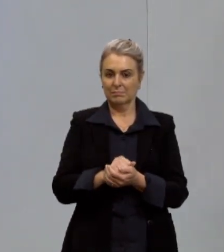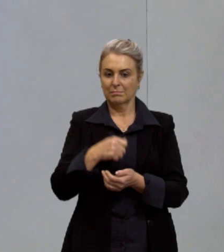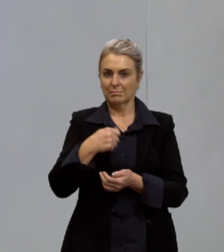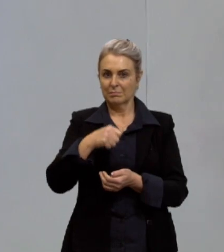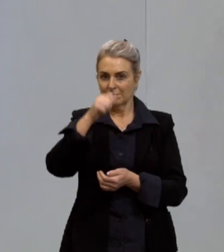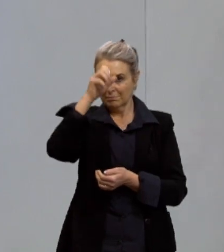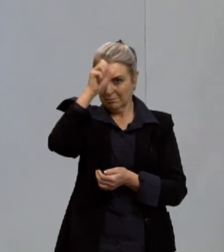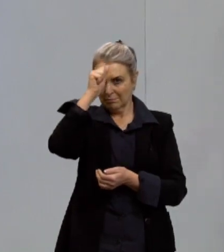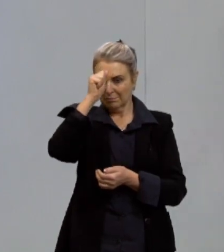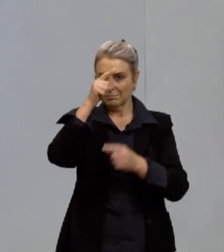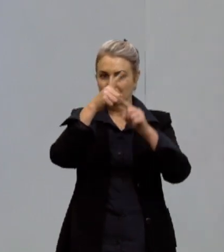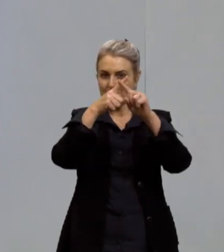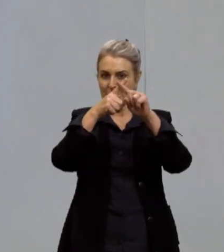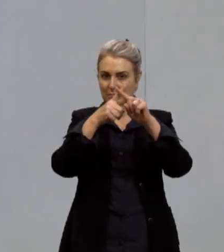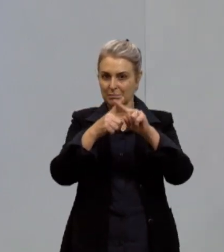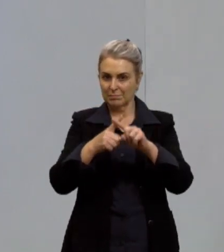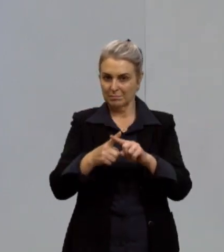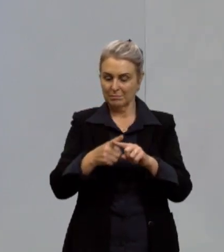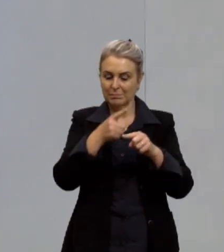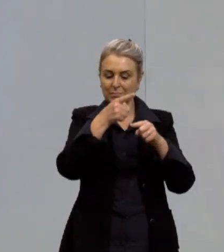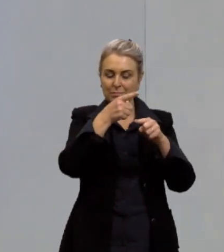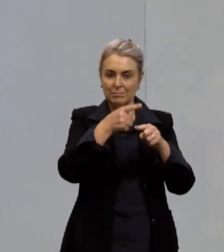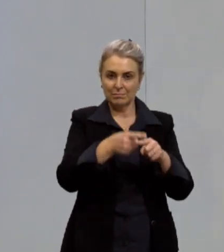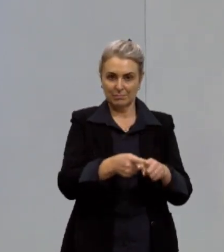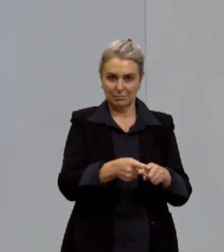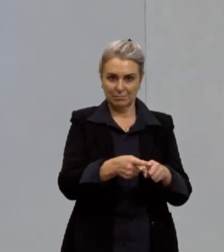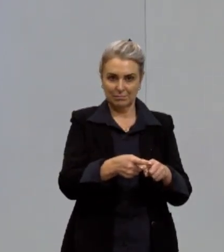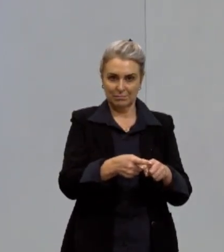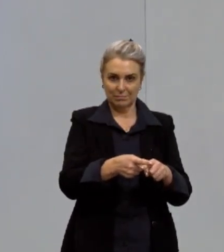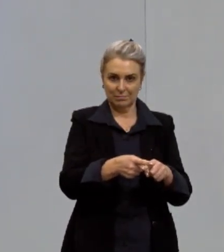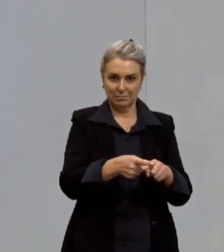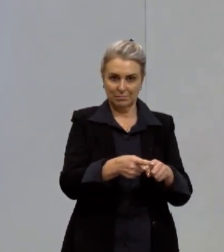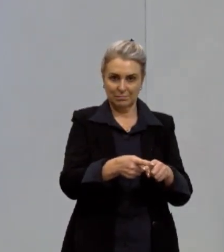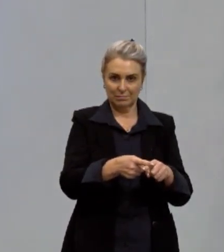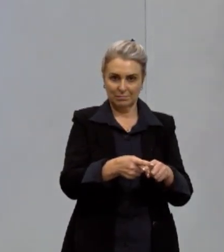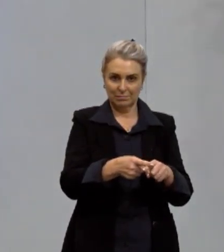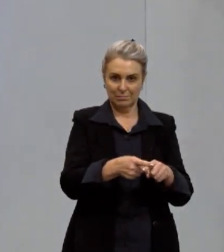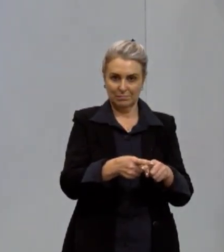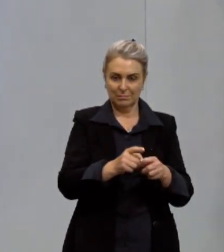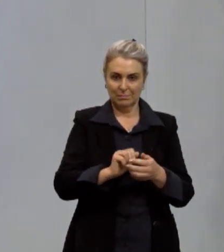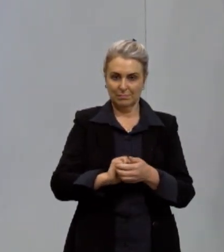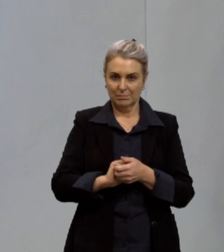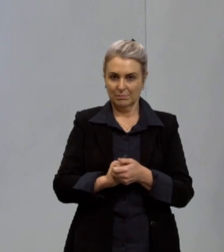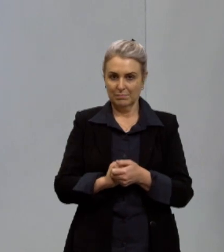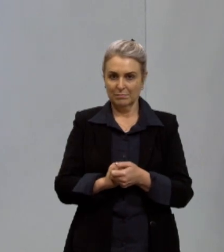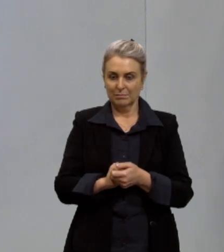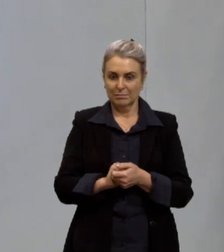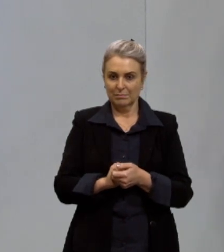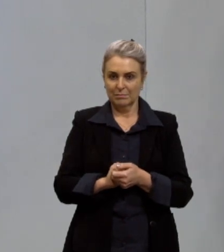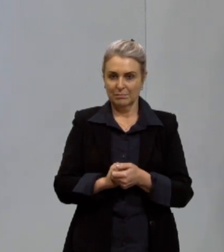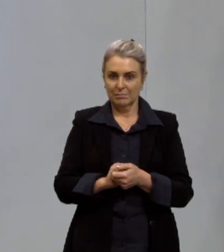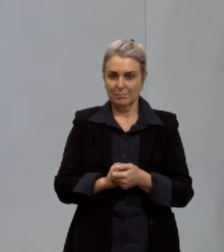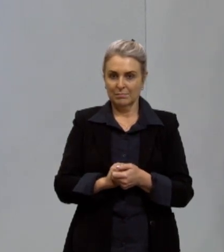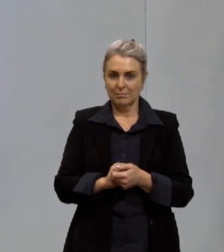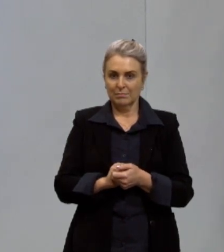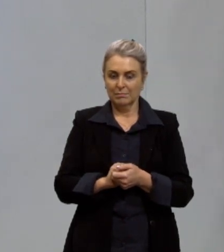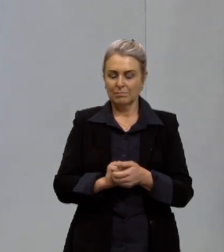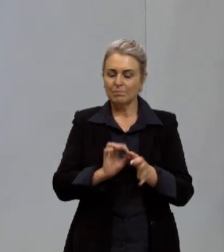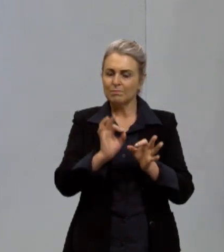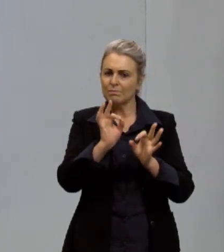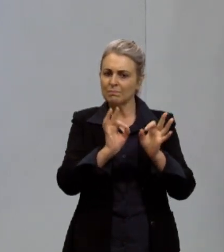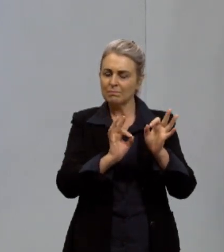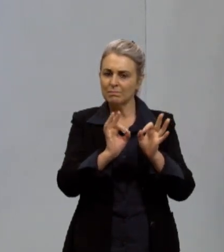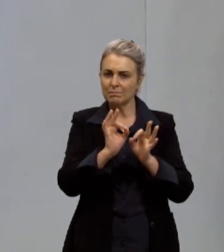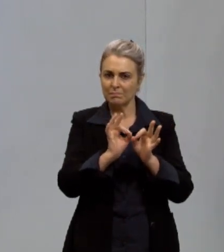na tabuada e os múltiplos, certo? Isso aí que a gente está sempre falando. Então, o que que eu preciso organizar